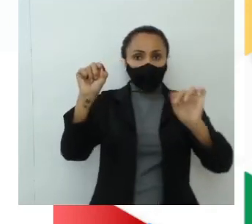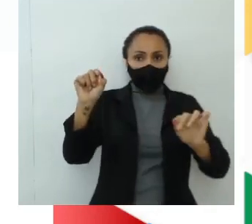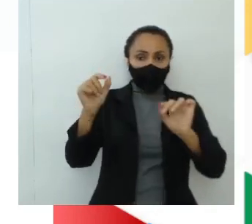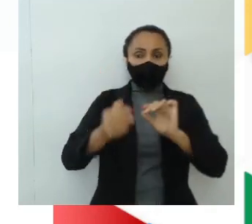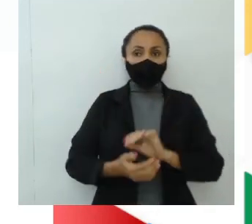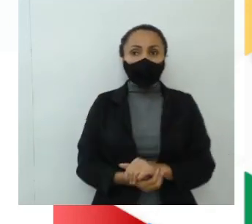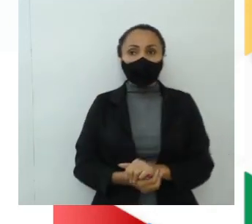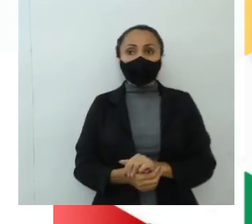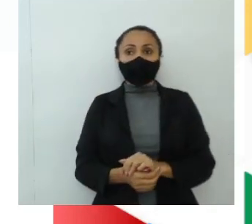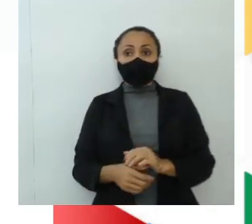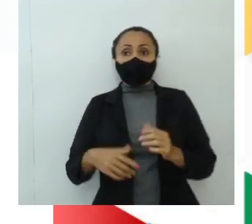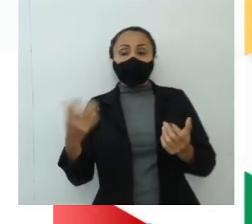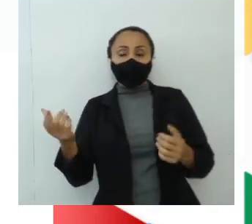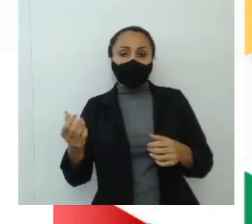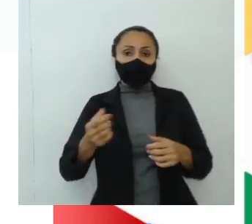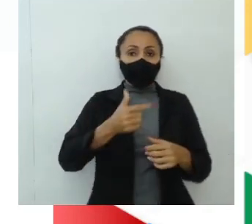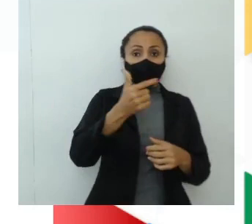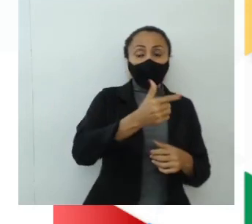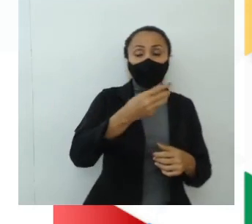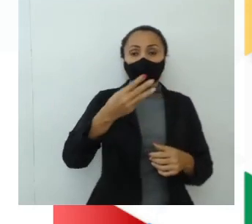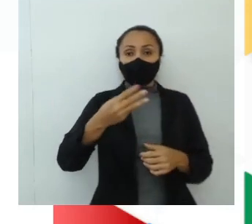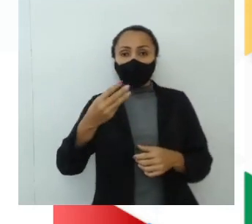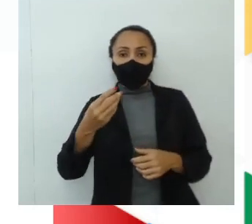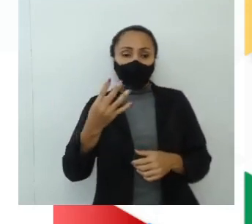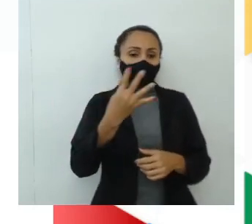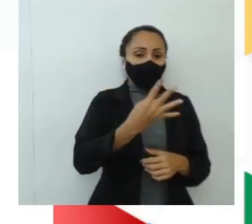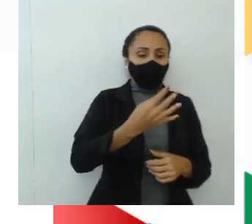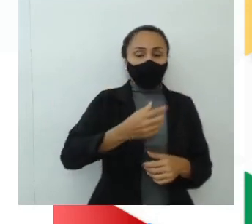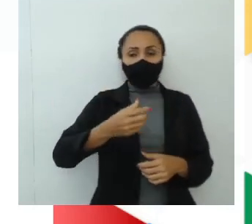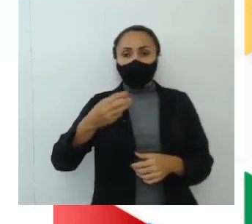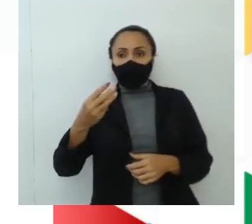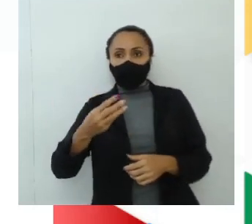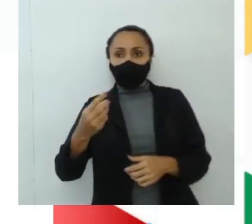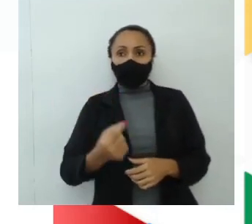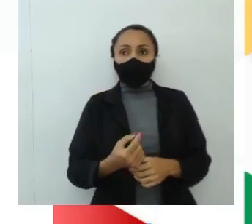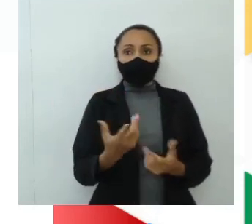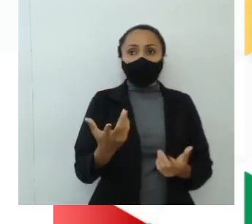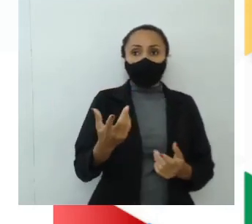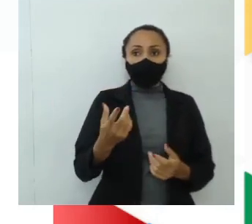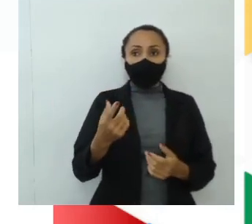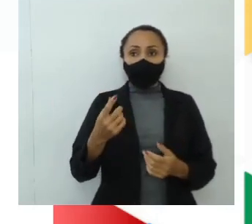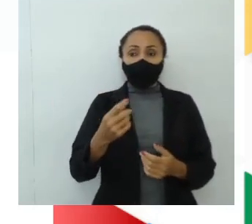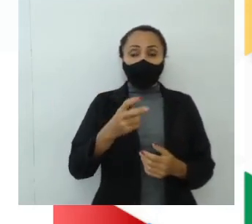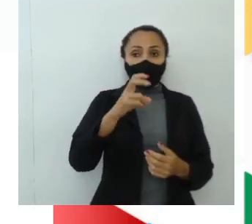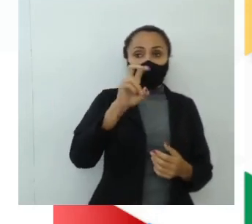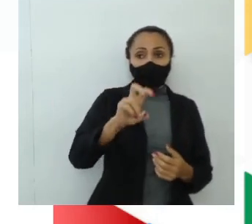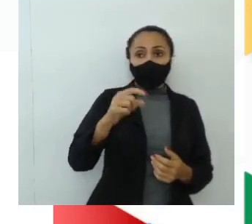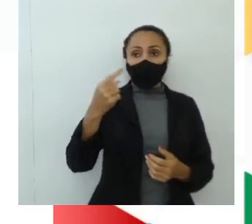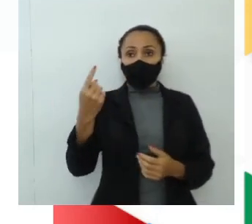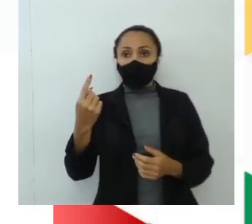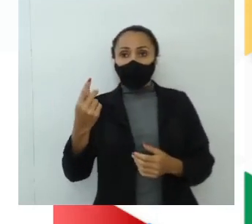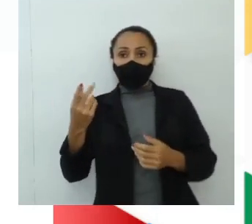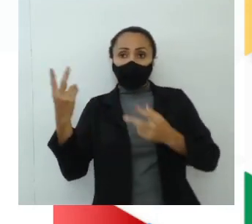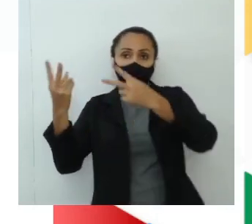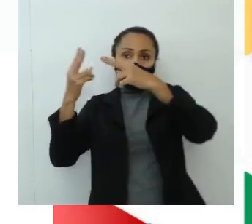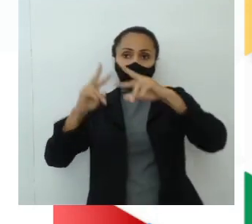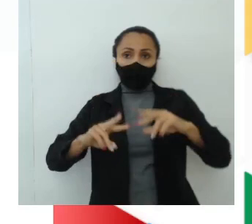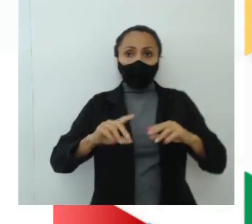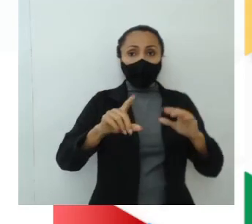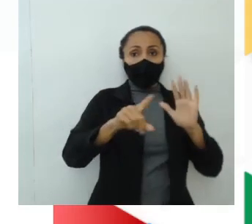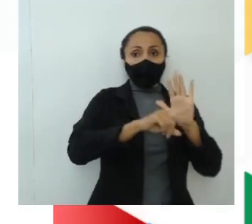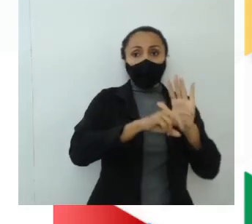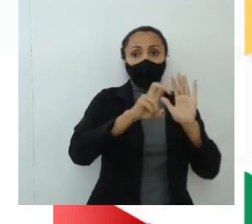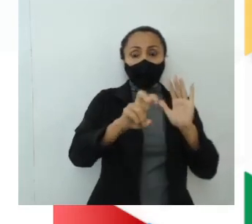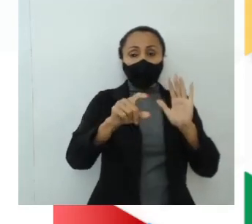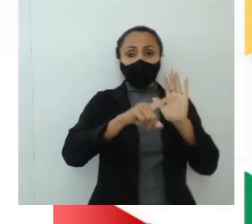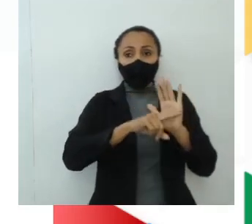verde a gente tá vendo 2, 3, 4, 3, 1, 1, 5, 1. No azul a gente tá vendo menos 5, menos 1,